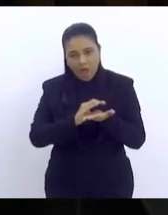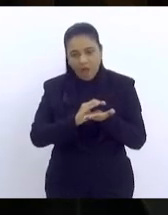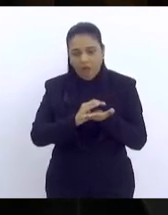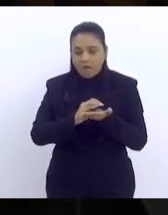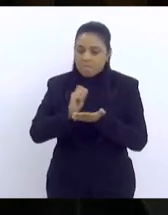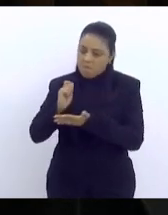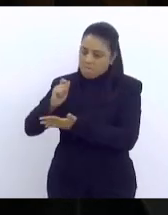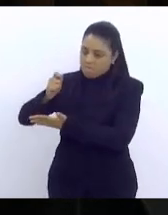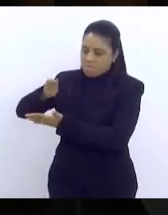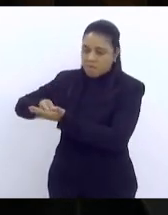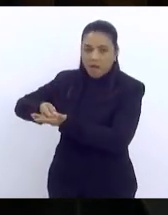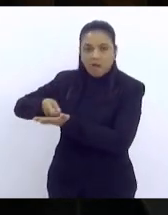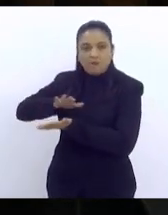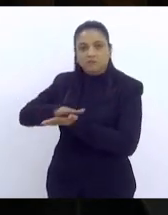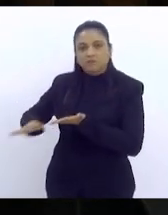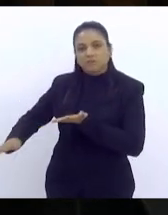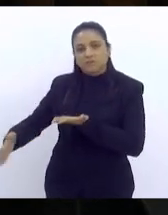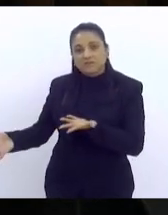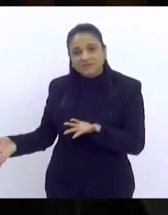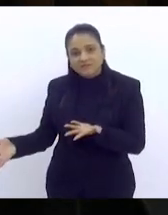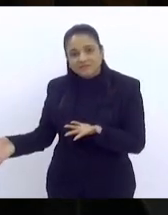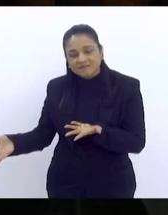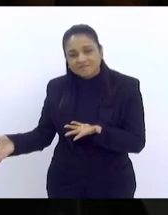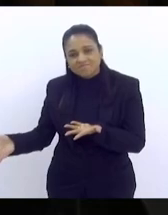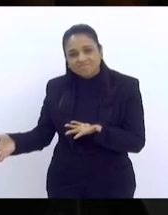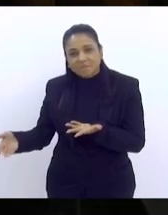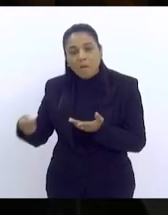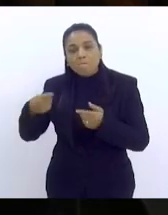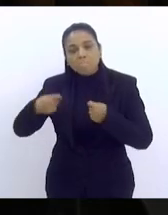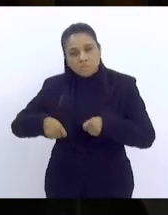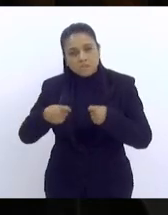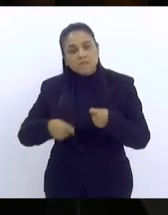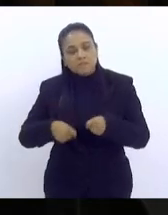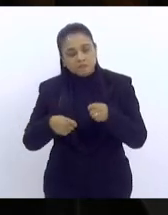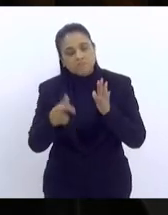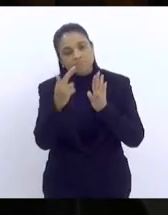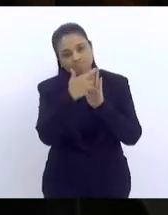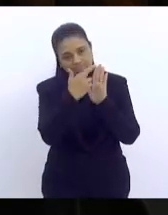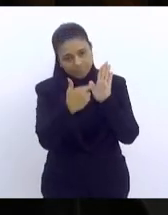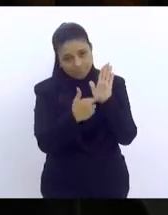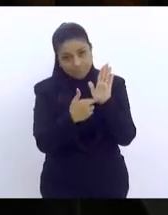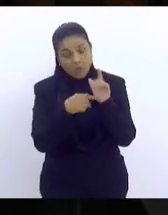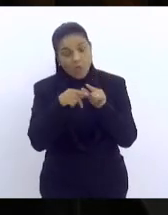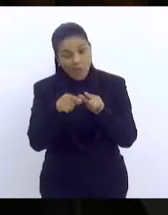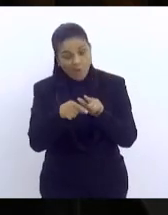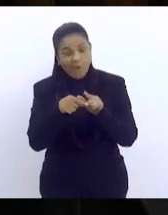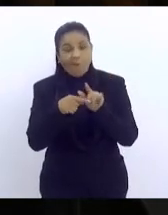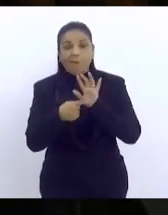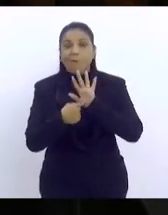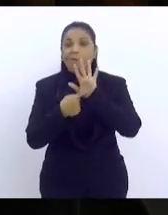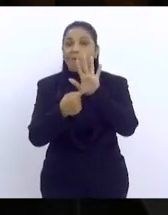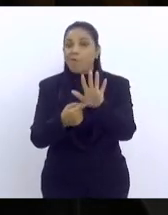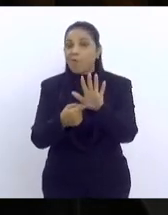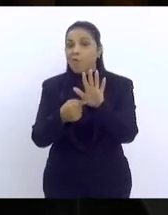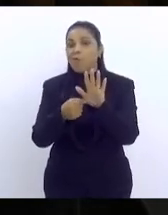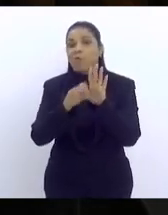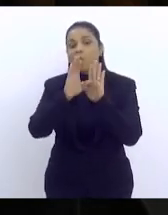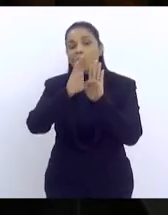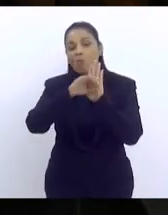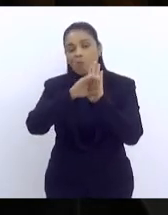para pagar a despesa e tô afirmando esses conceitos porque